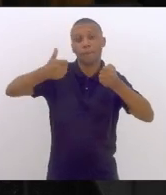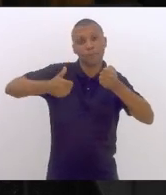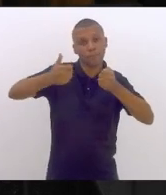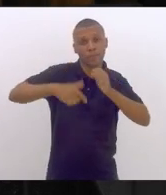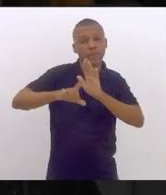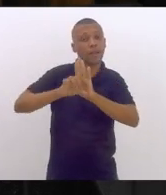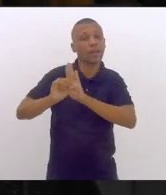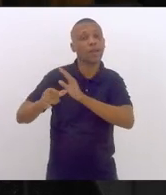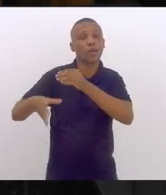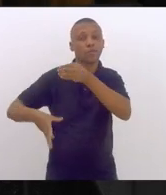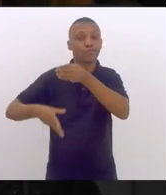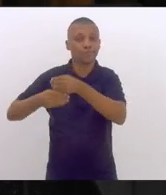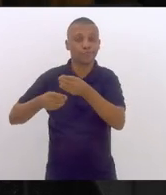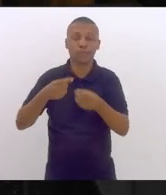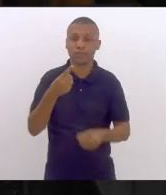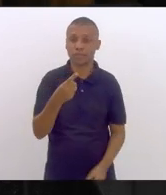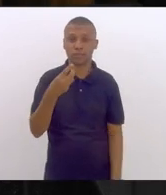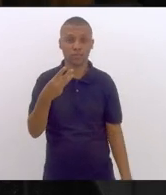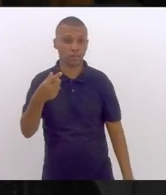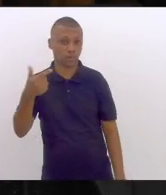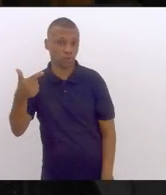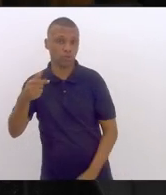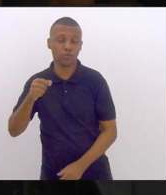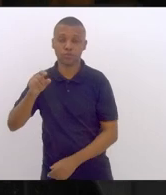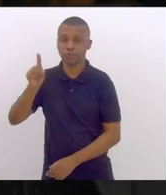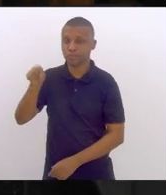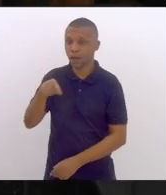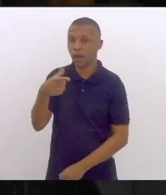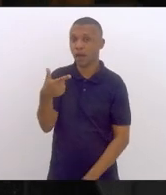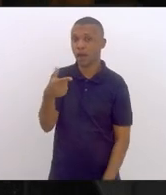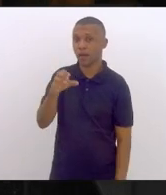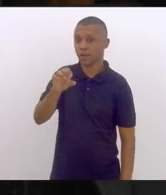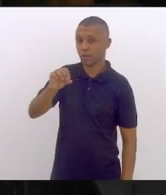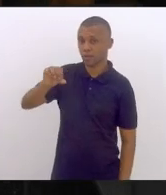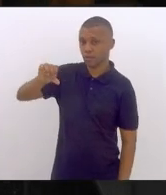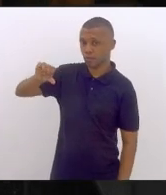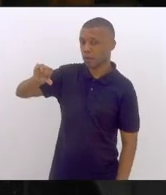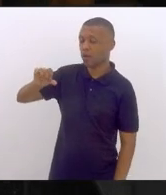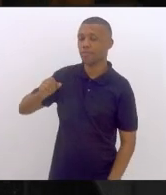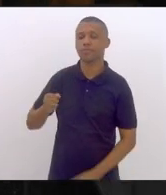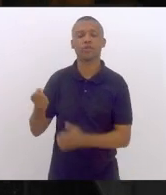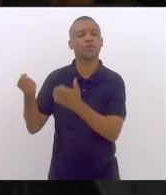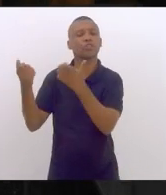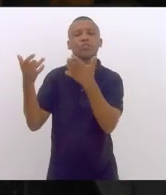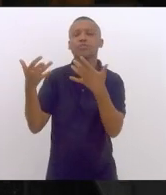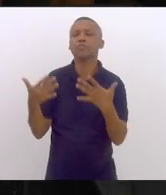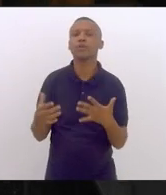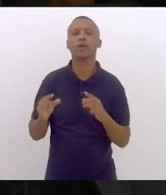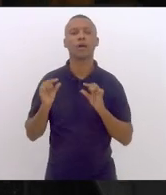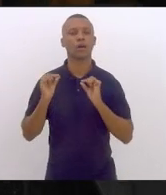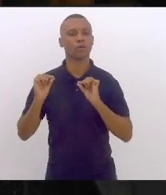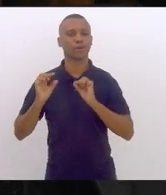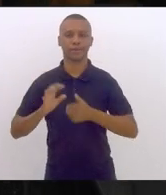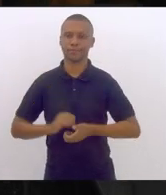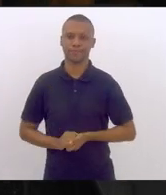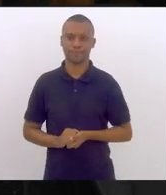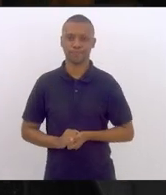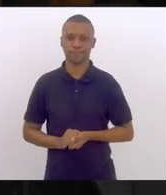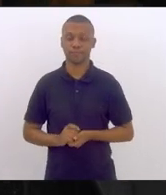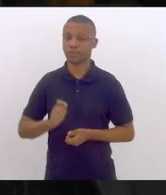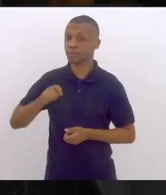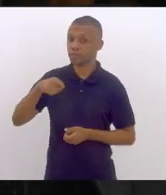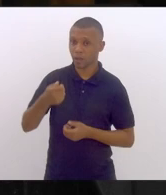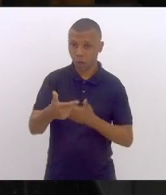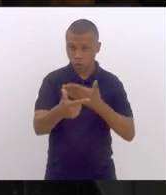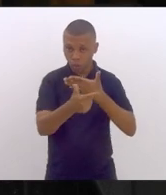lei complementar 132 de 2009 diz-se diz o seguinte o cargo